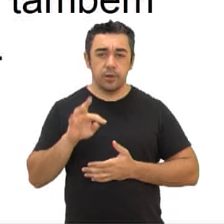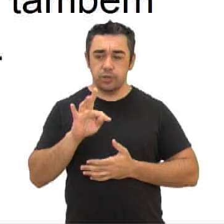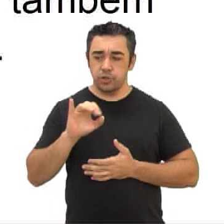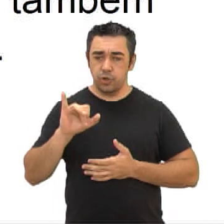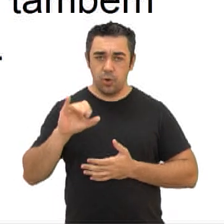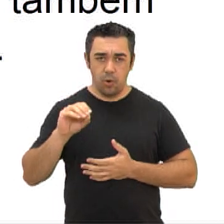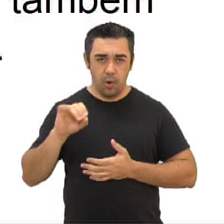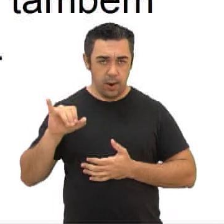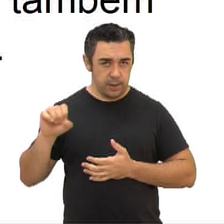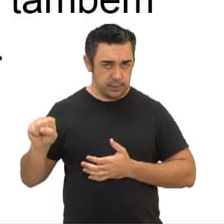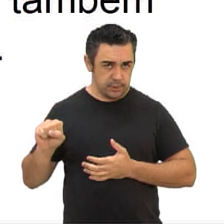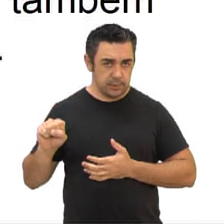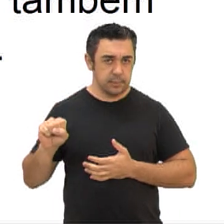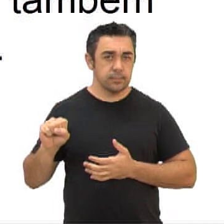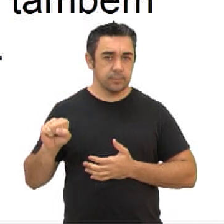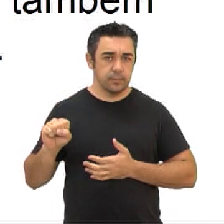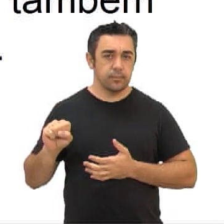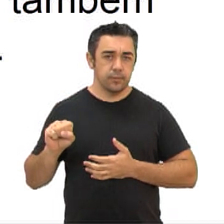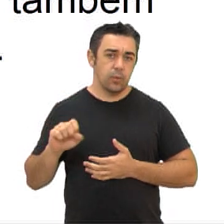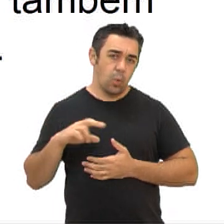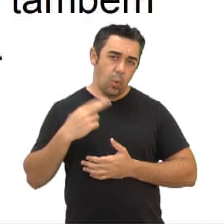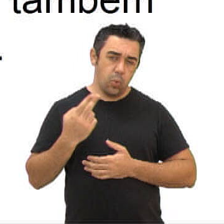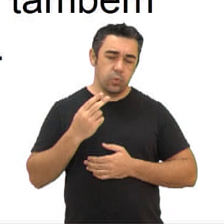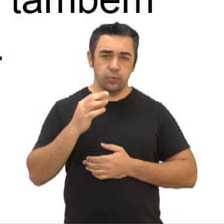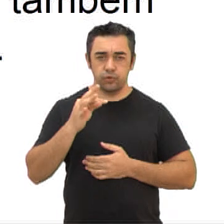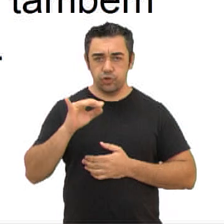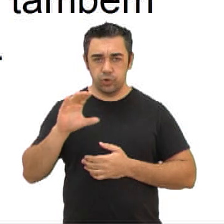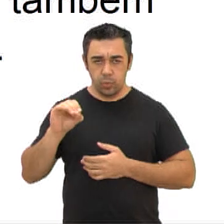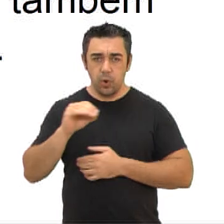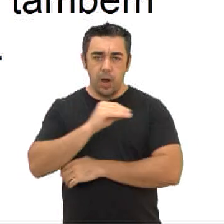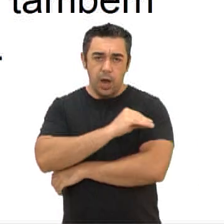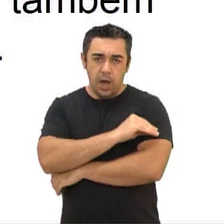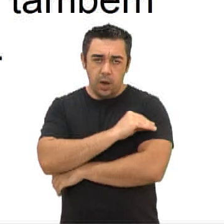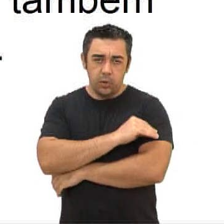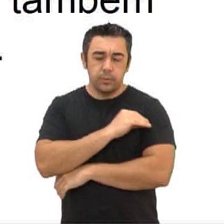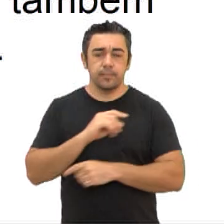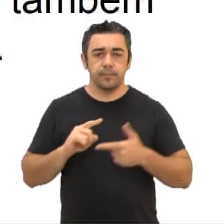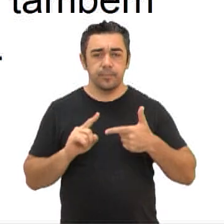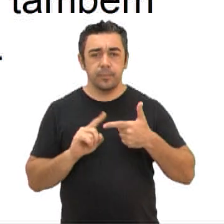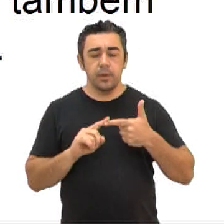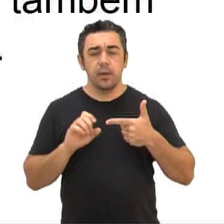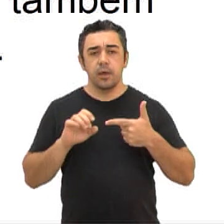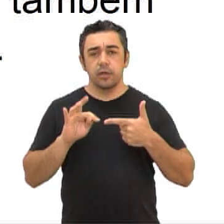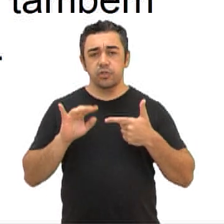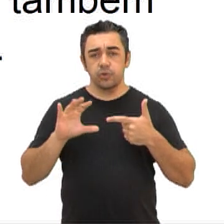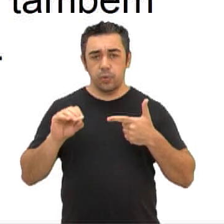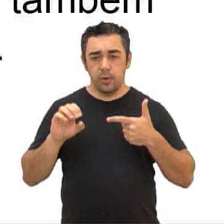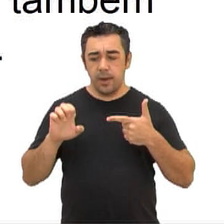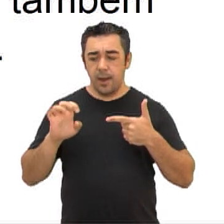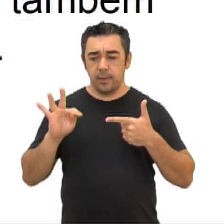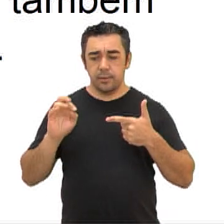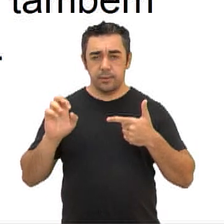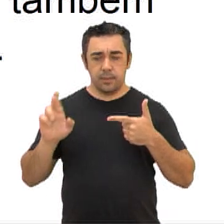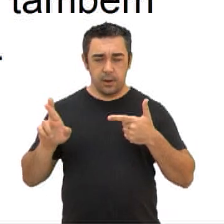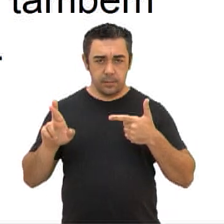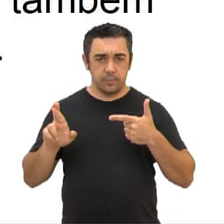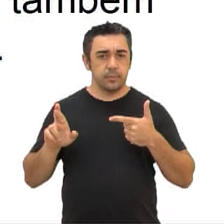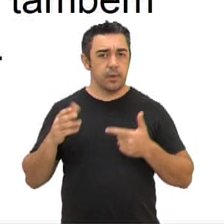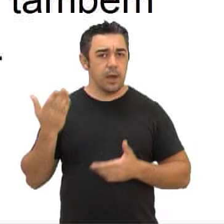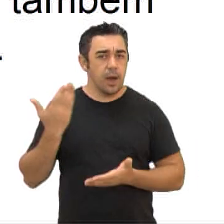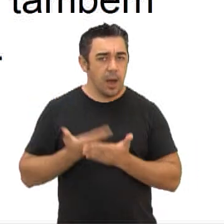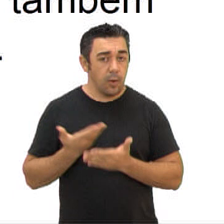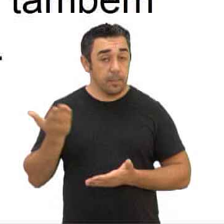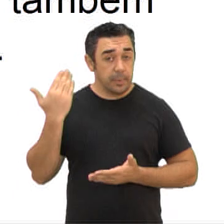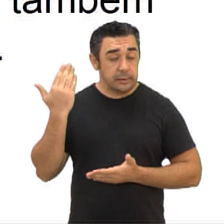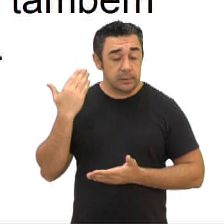tióis, né, ou tioálcoois, e os tioéteres, tá? Isso que inclusive eu trabalhei com vocês nas aulas